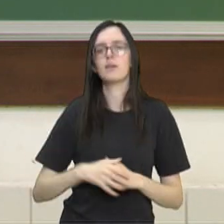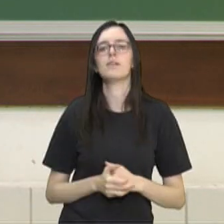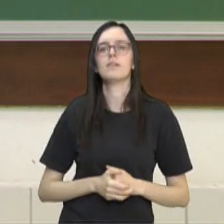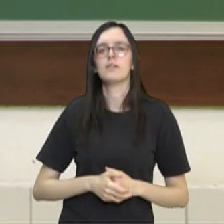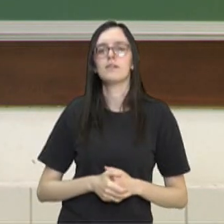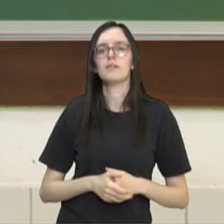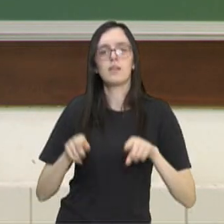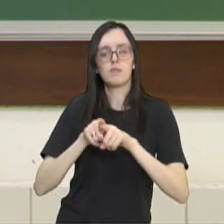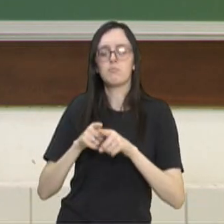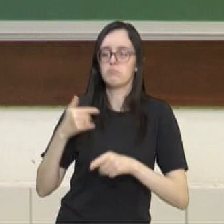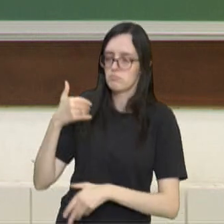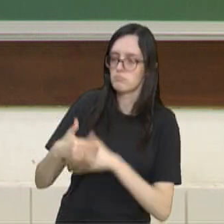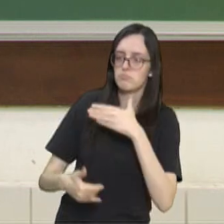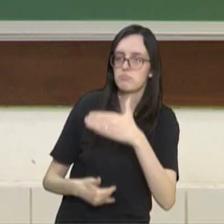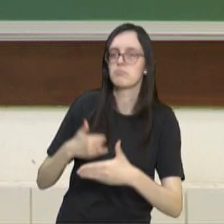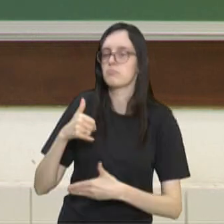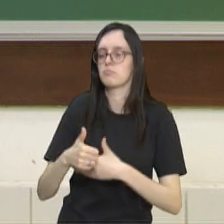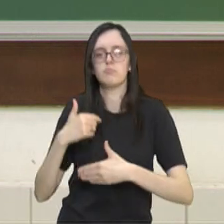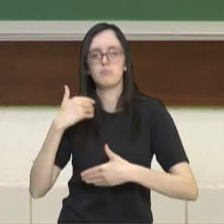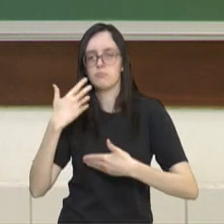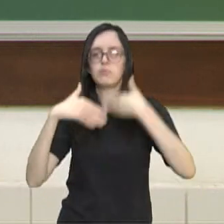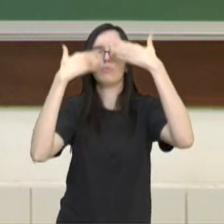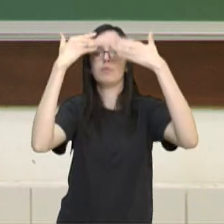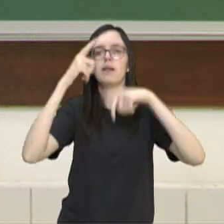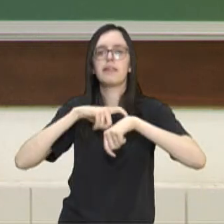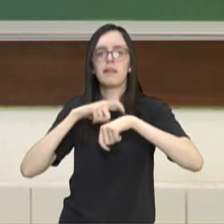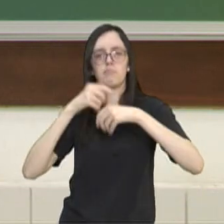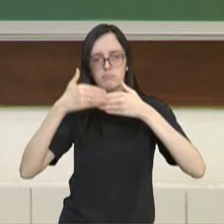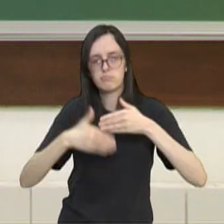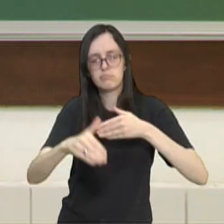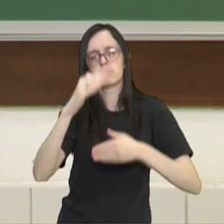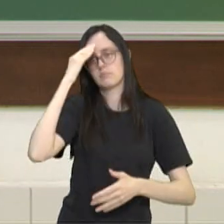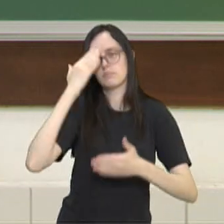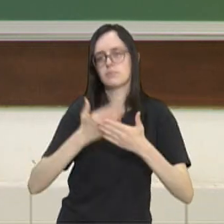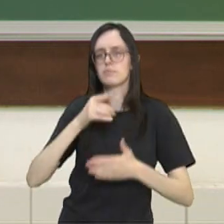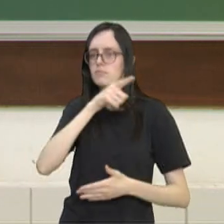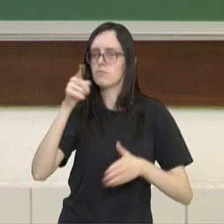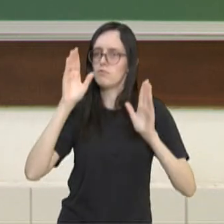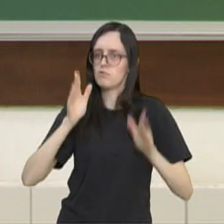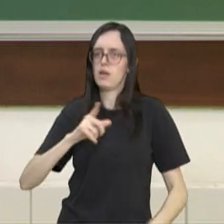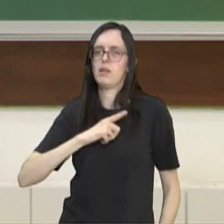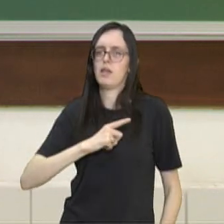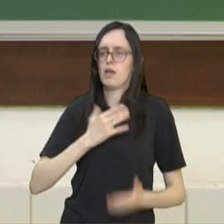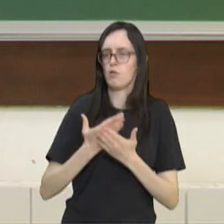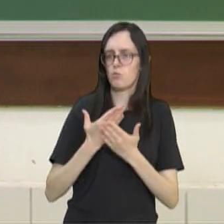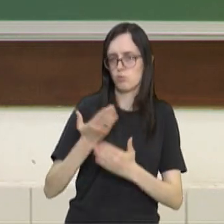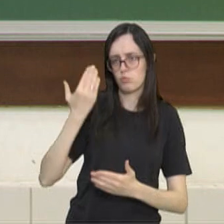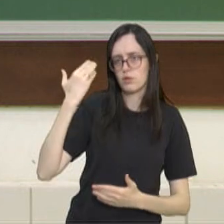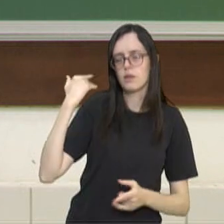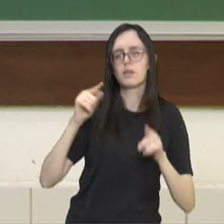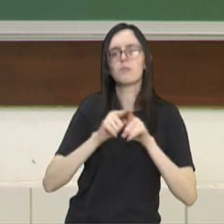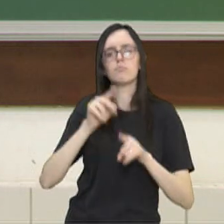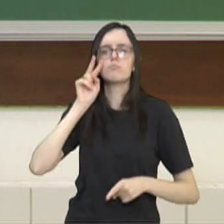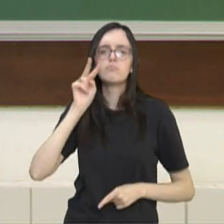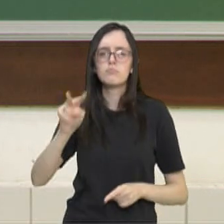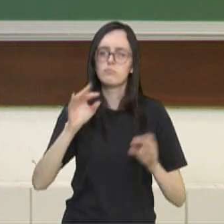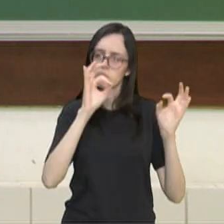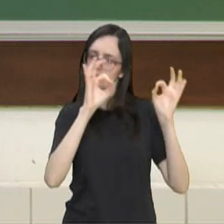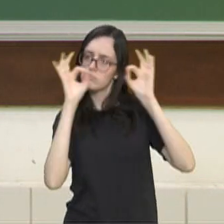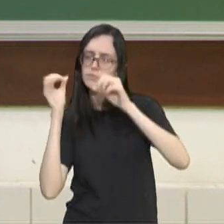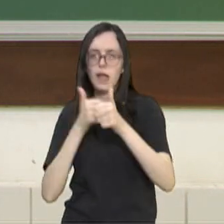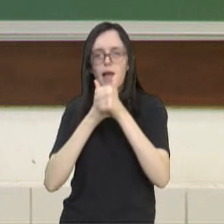muito difundida aqui entre nós, no Brasil, né? O Brasil, conhecido como o país do futebol, tem